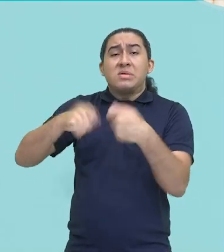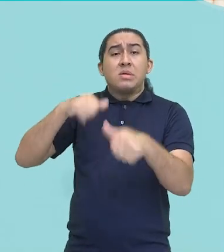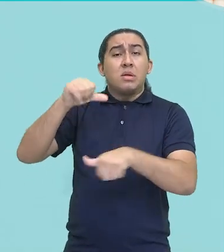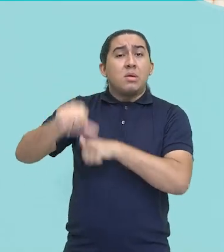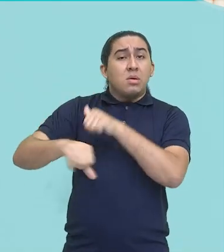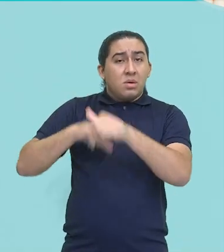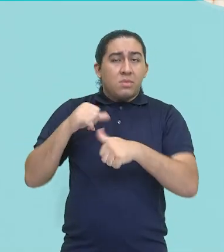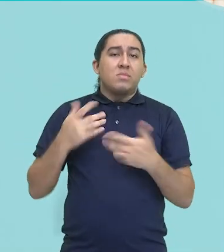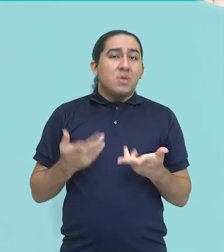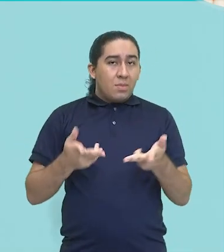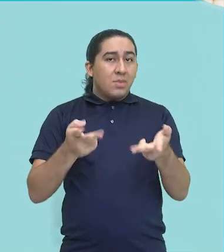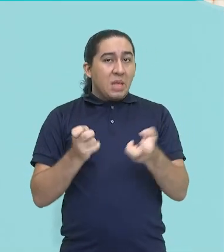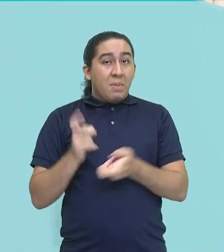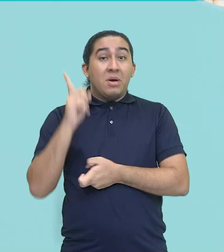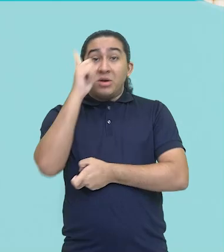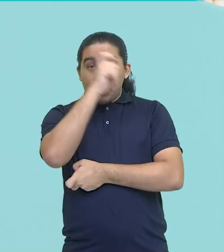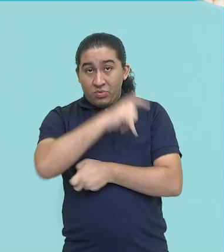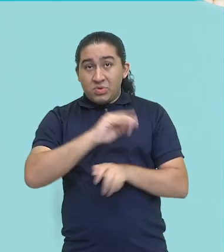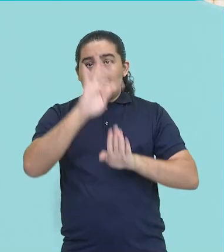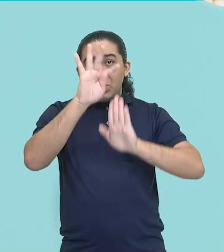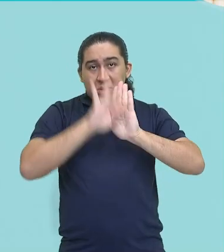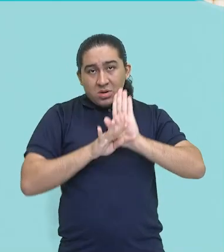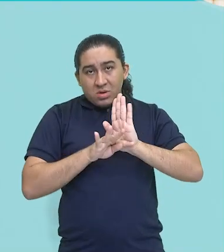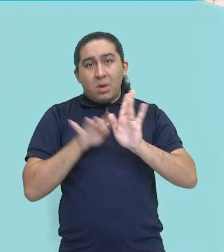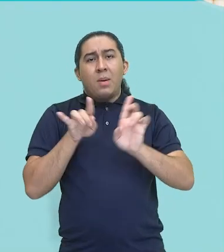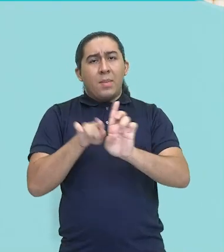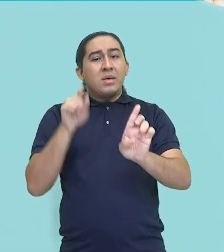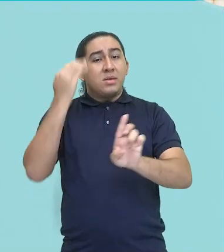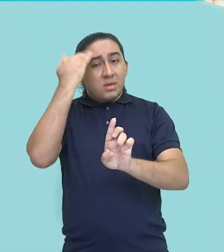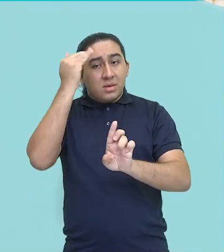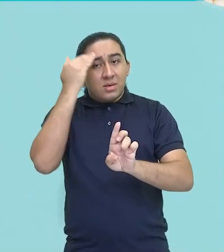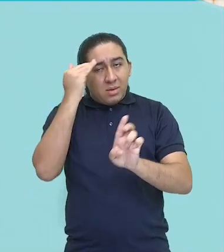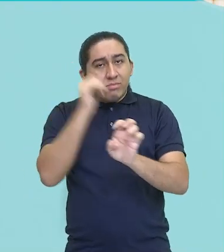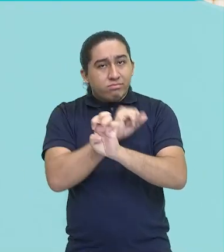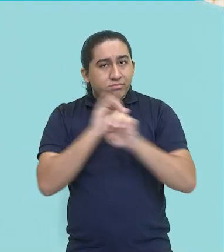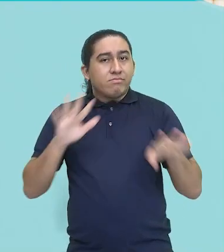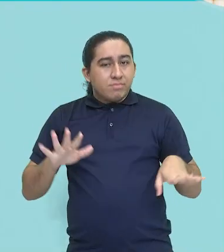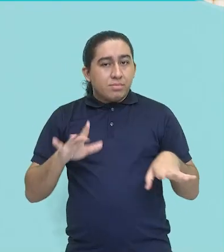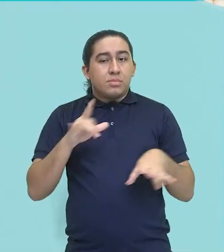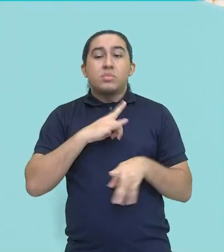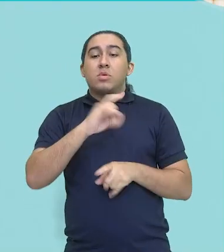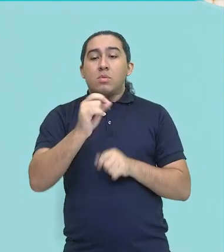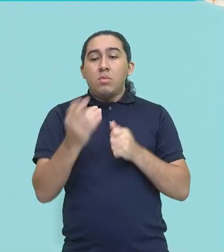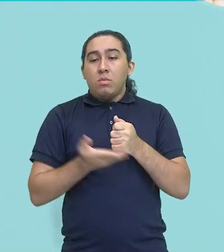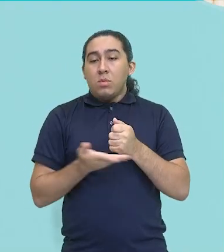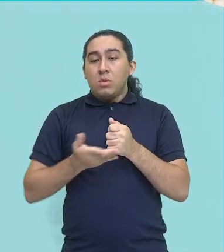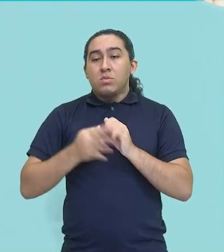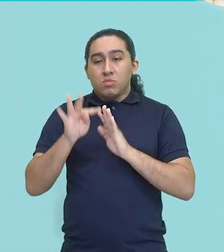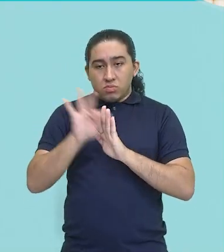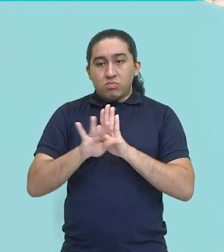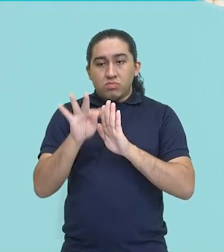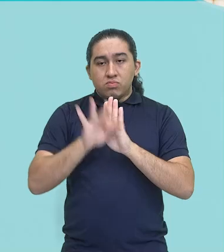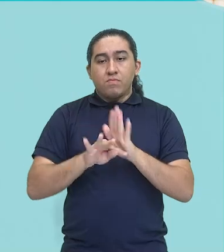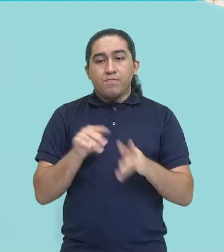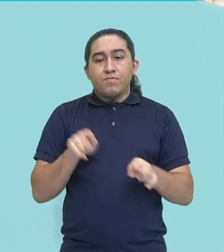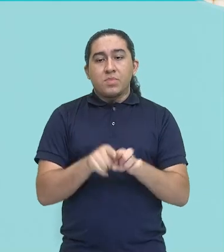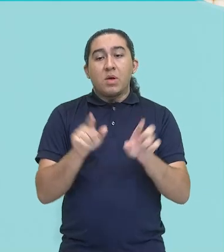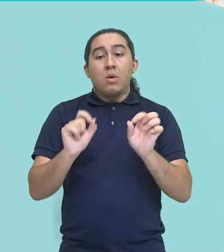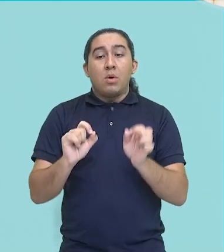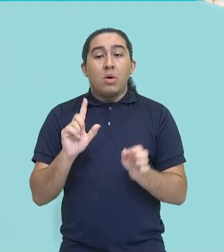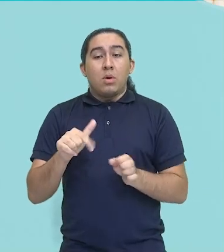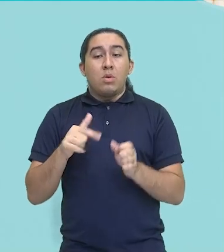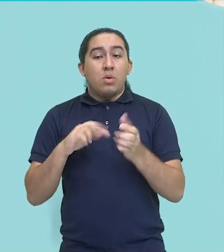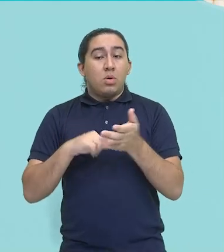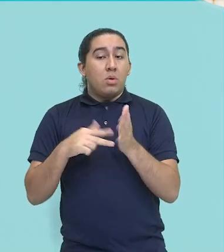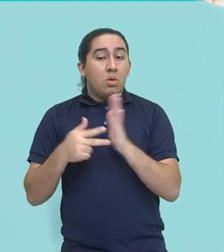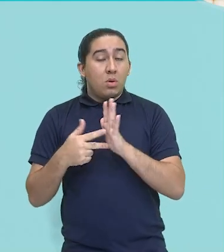Então, veja, foi difícil o texto de ser lido, mas deu para compreender, né, a essência desse texto e do que ele